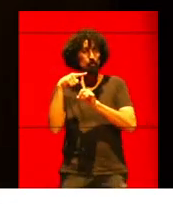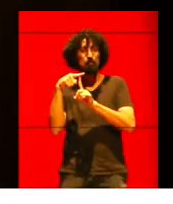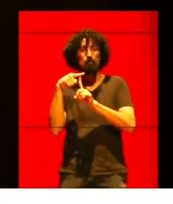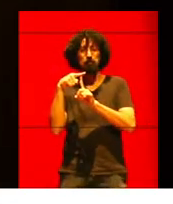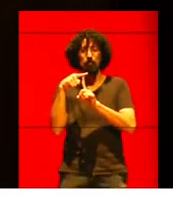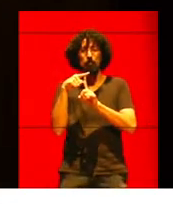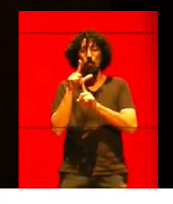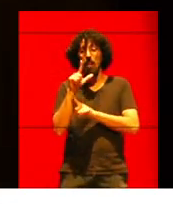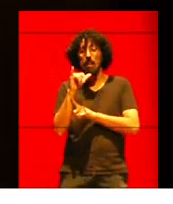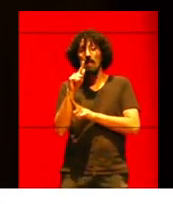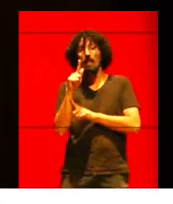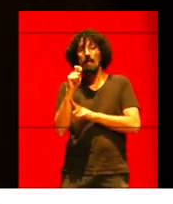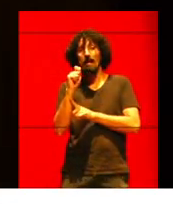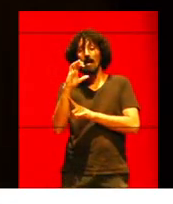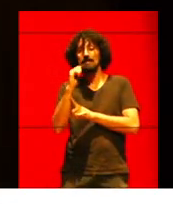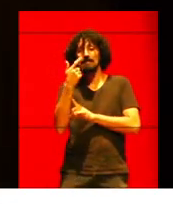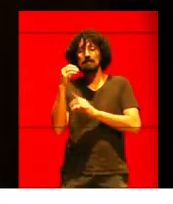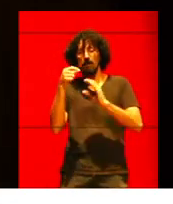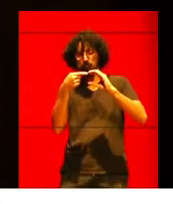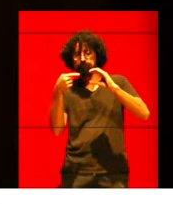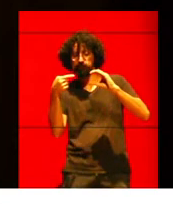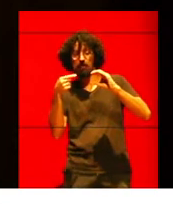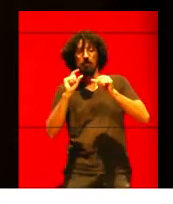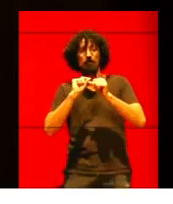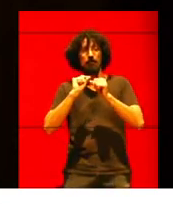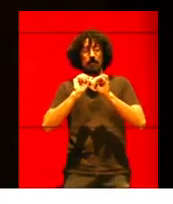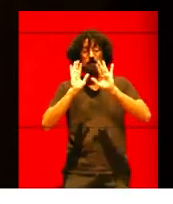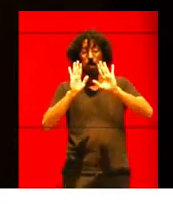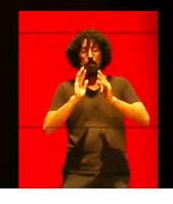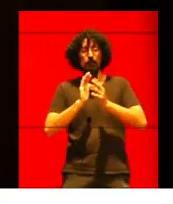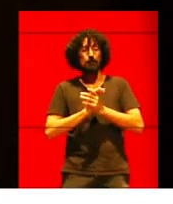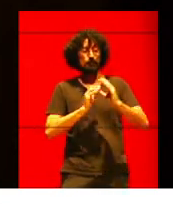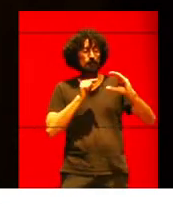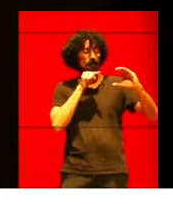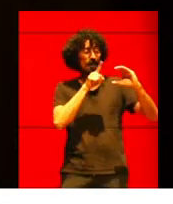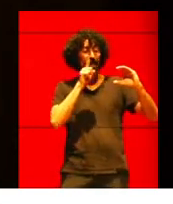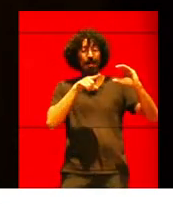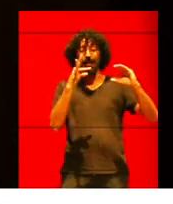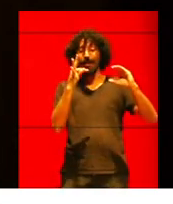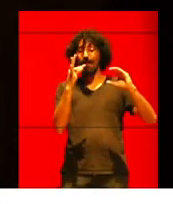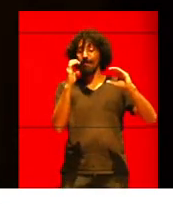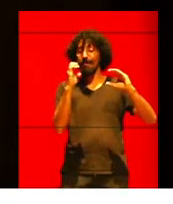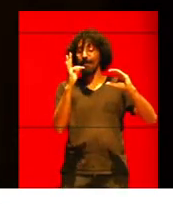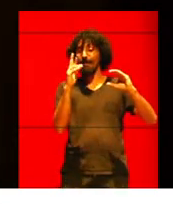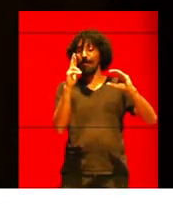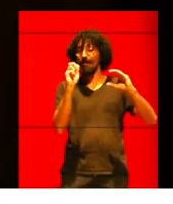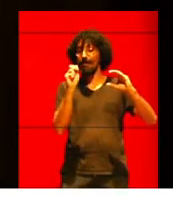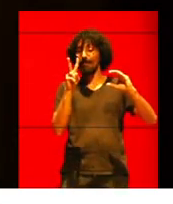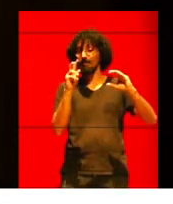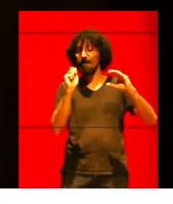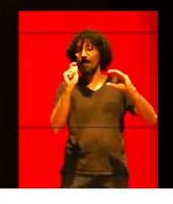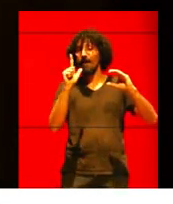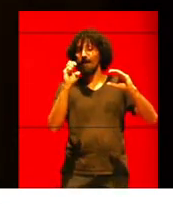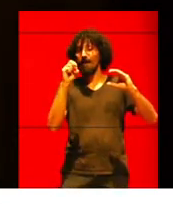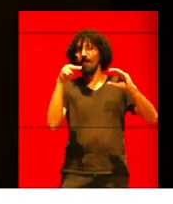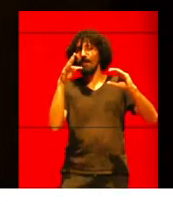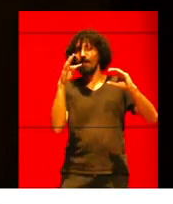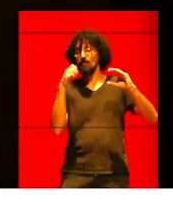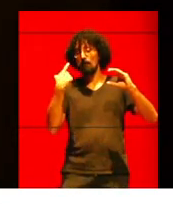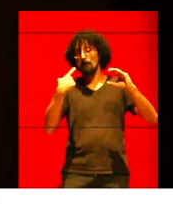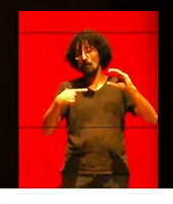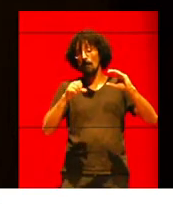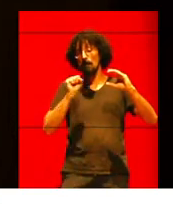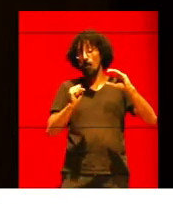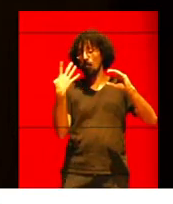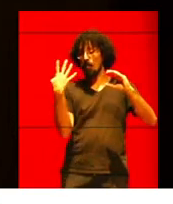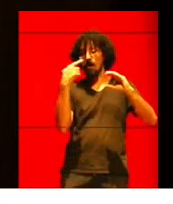ligações. Então, olha lá, vamos lá para a tabelinha, ó. Carbono é tetravalente, porque ele faz quantas ligações?